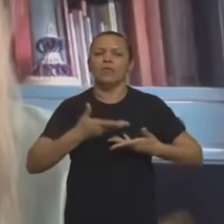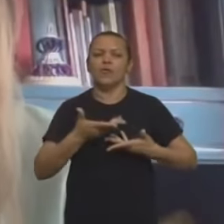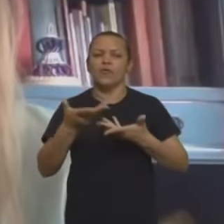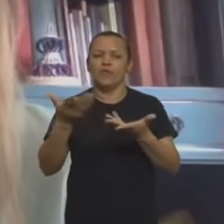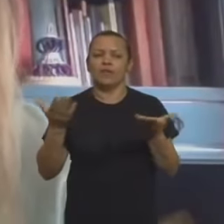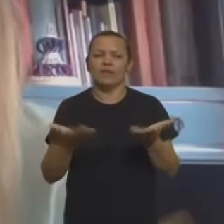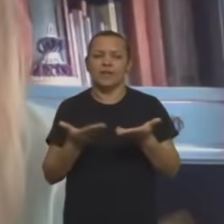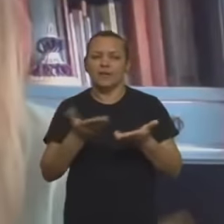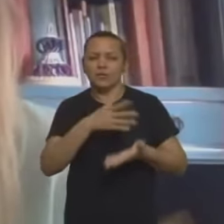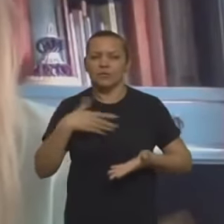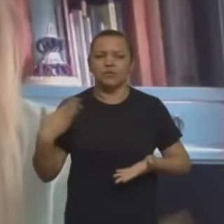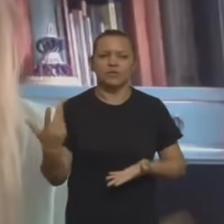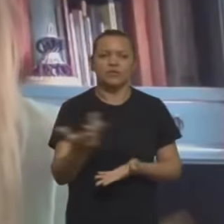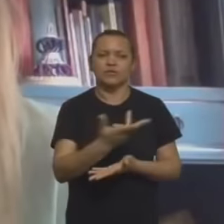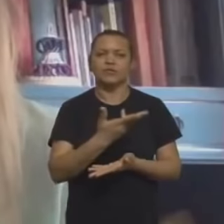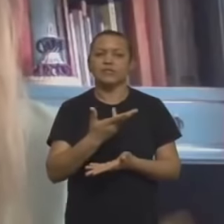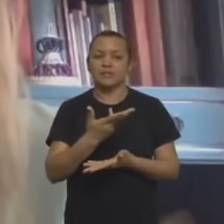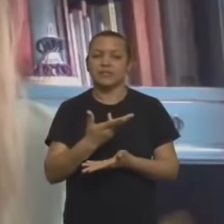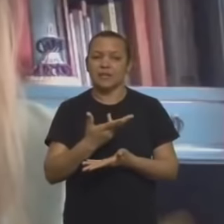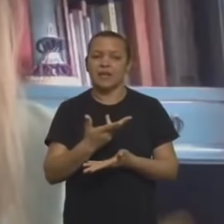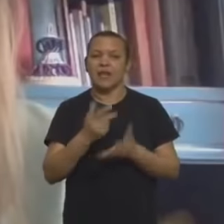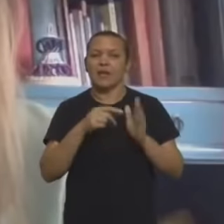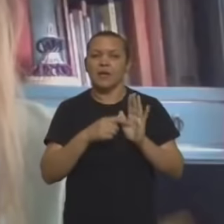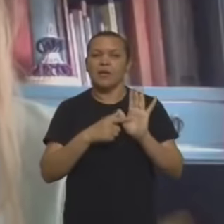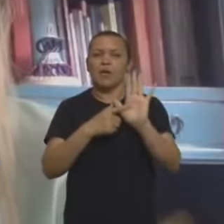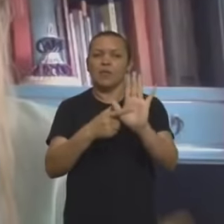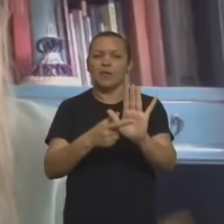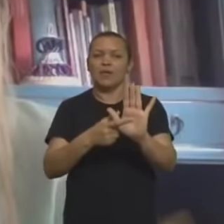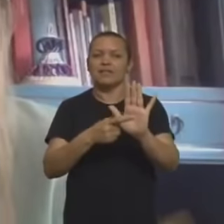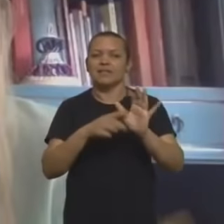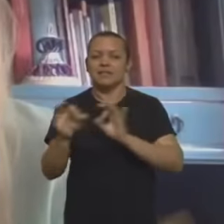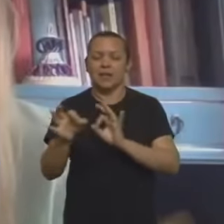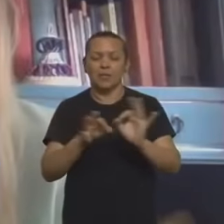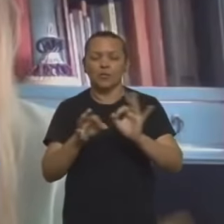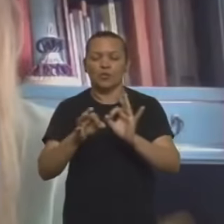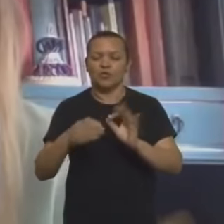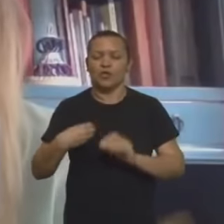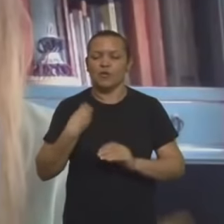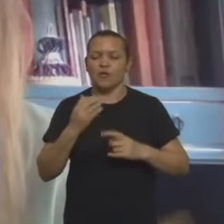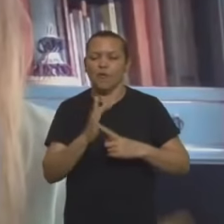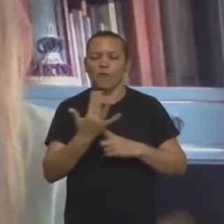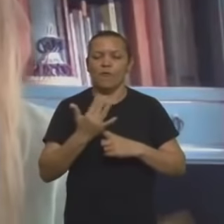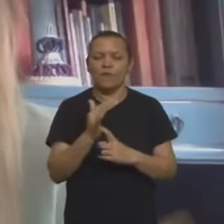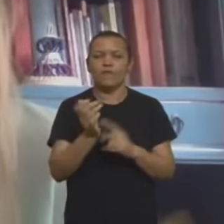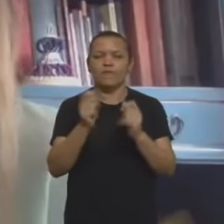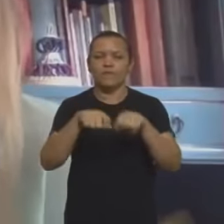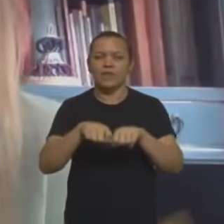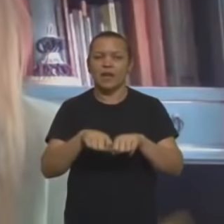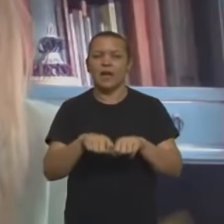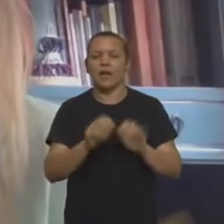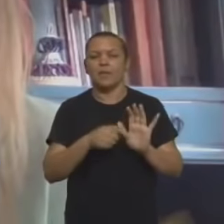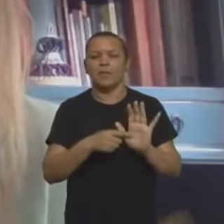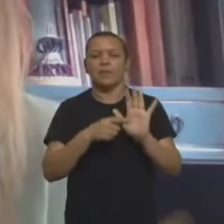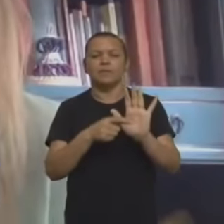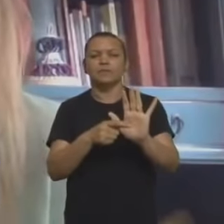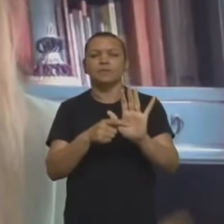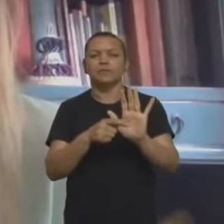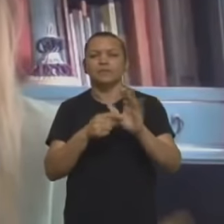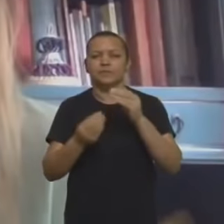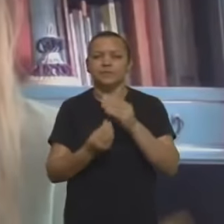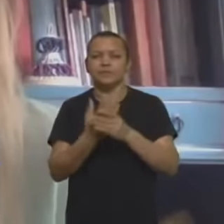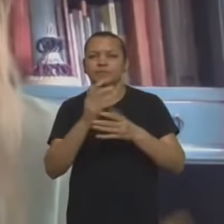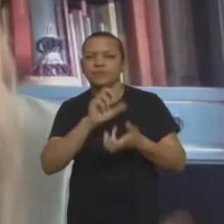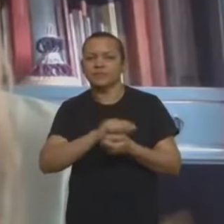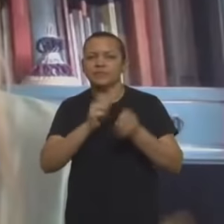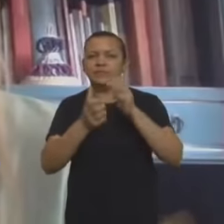hoje com vocês aqui, poder apresentar o projeto de convivência para vocês, que foi, né, criado e